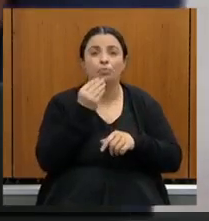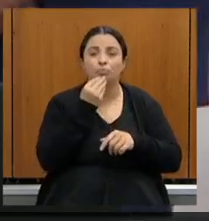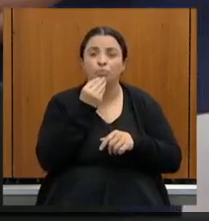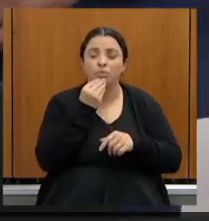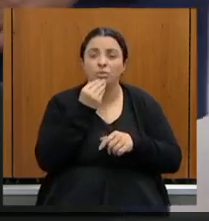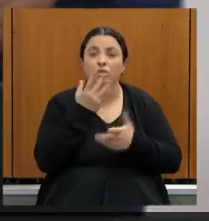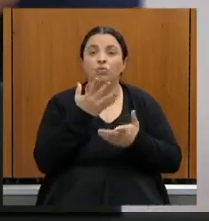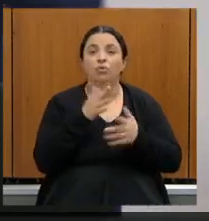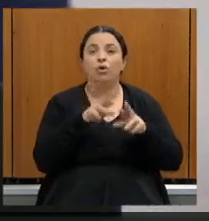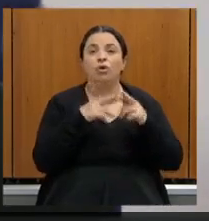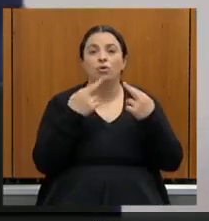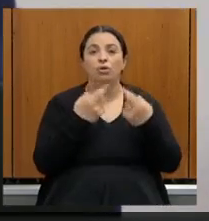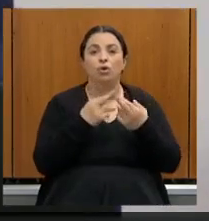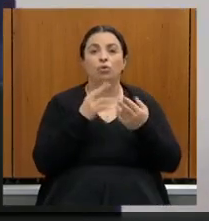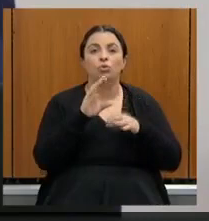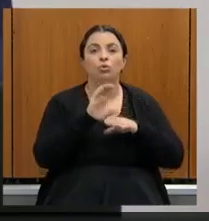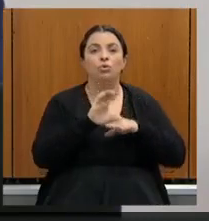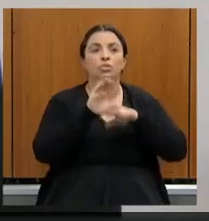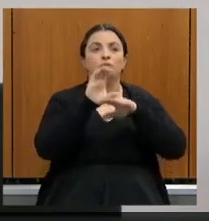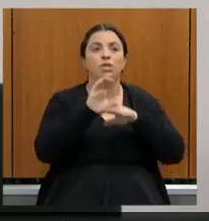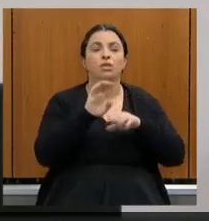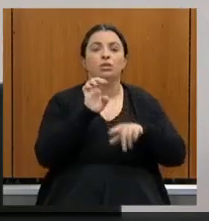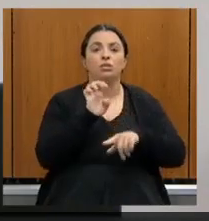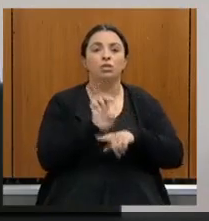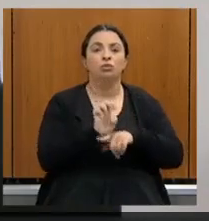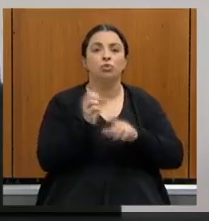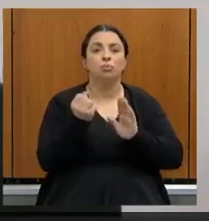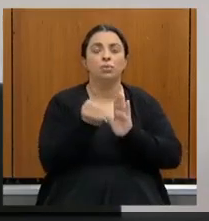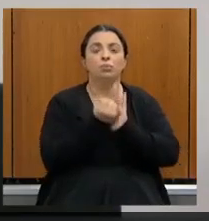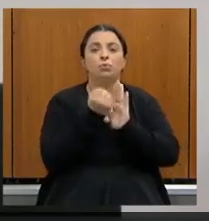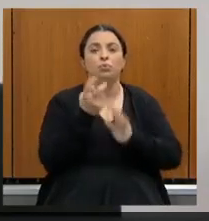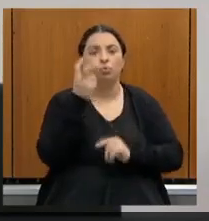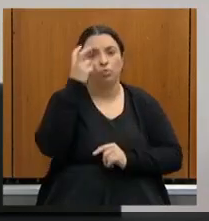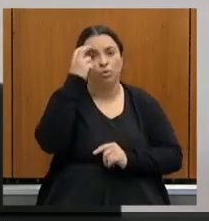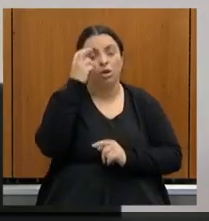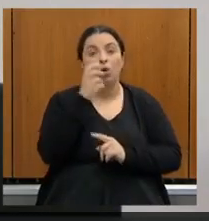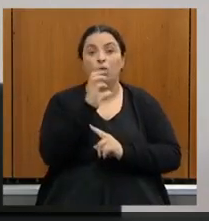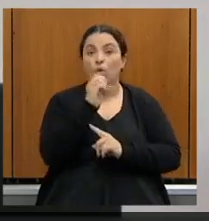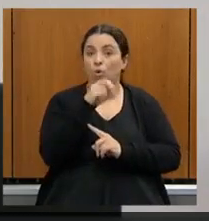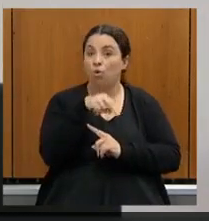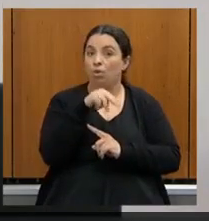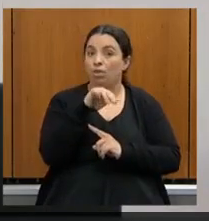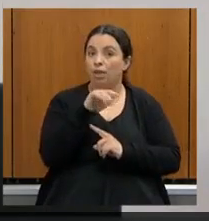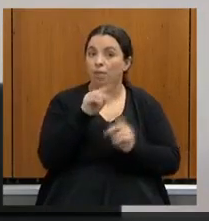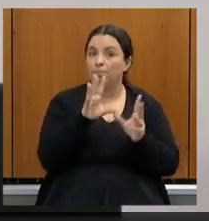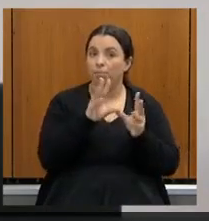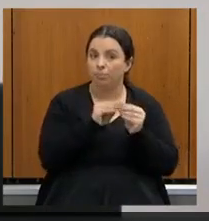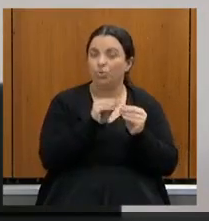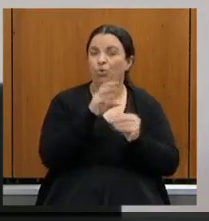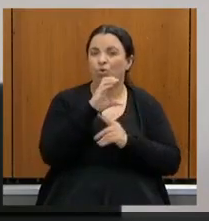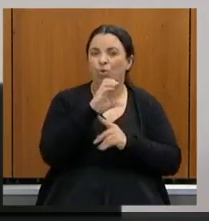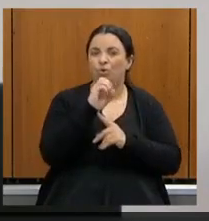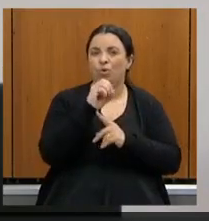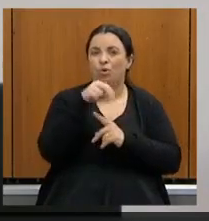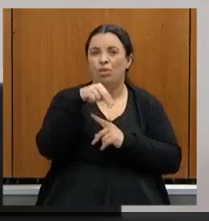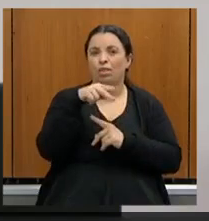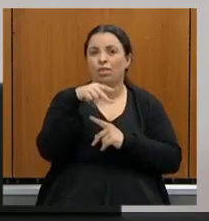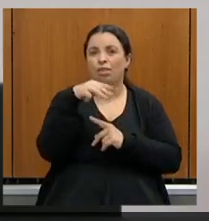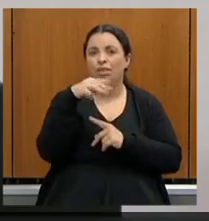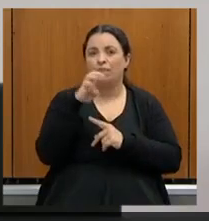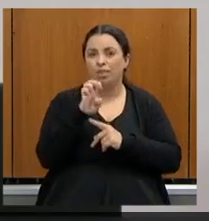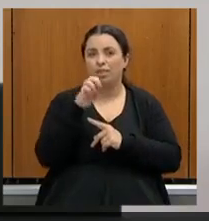do Conselho Estadual de Patrimônio Cultural Conep para debater votar e aprovar